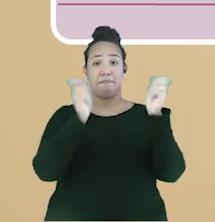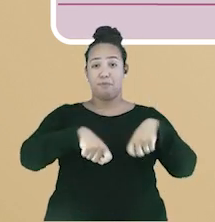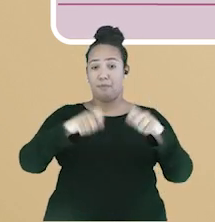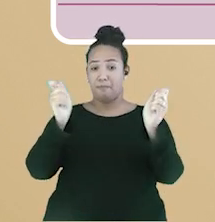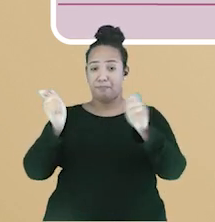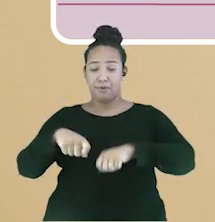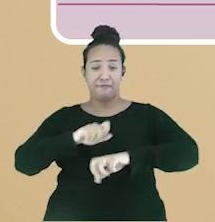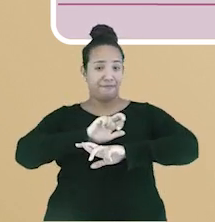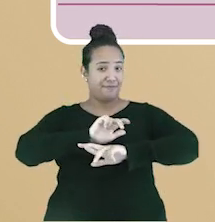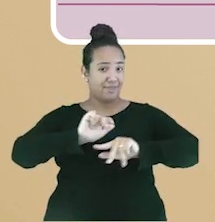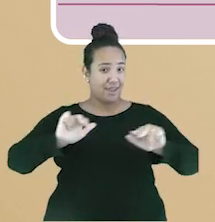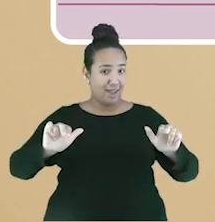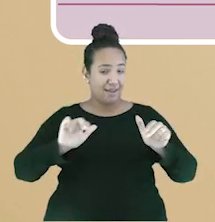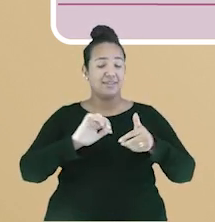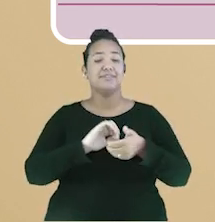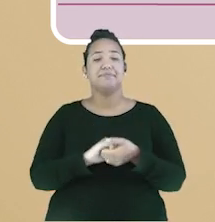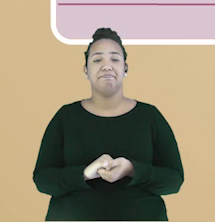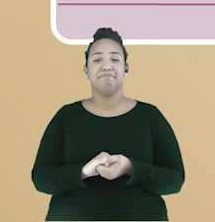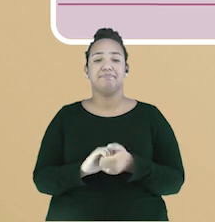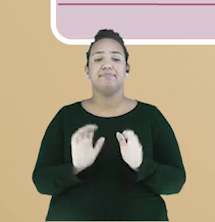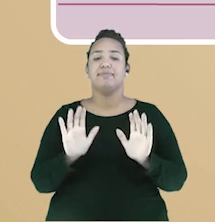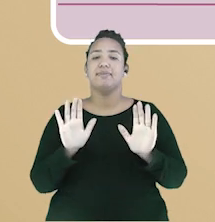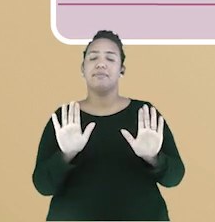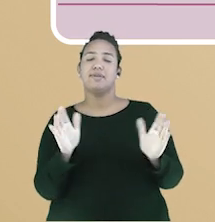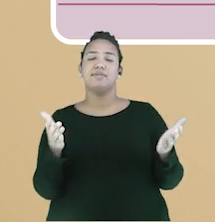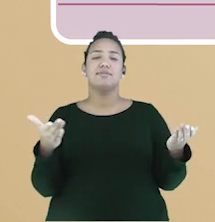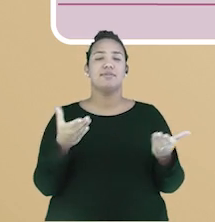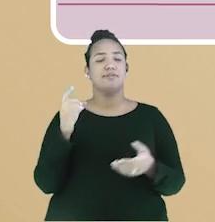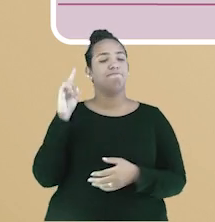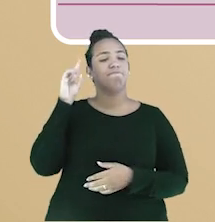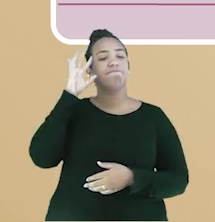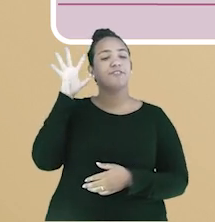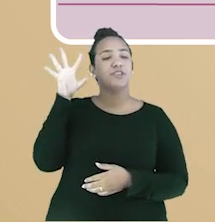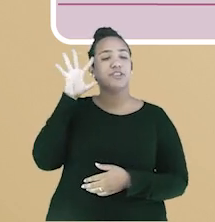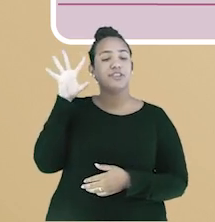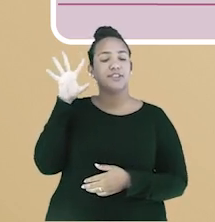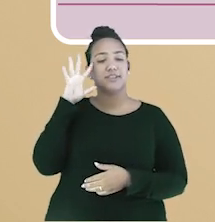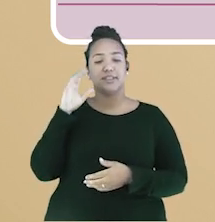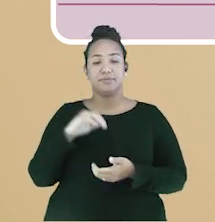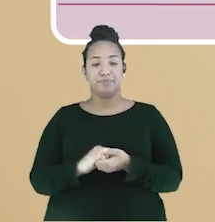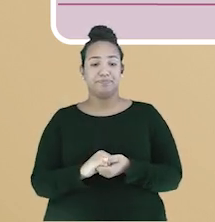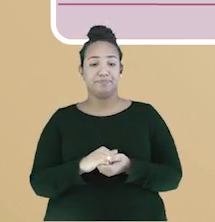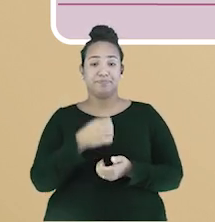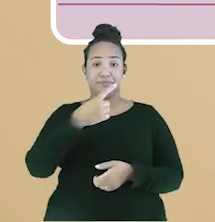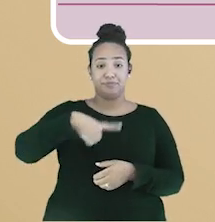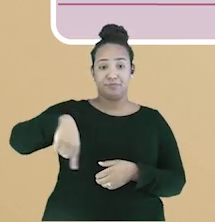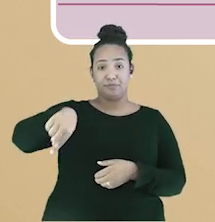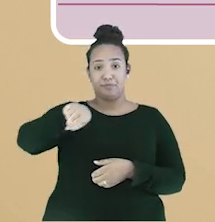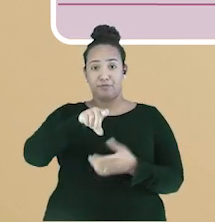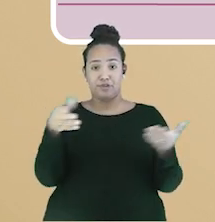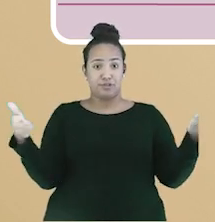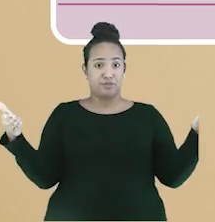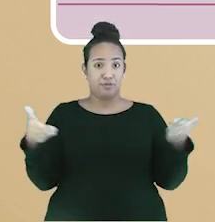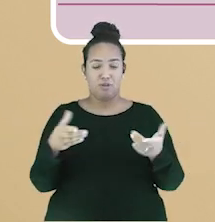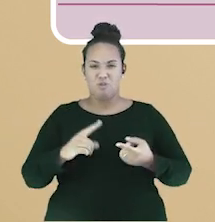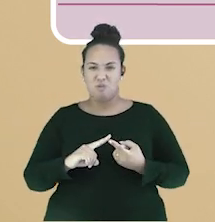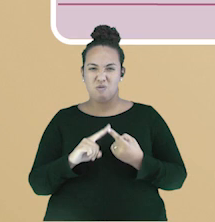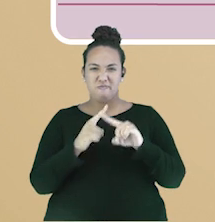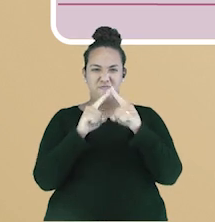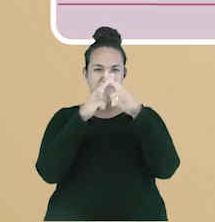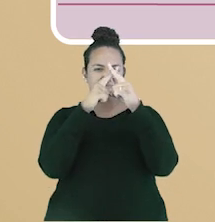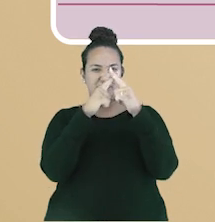é? Mas imagina comigo, nós estamos em uma competição de bolinhas de